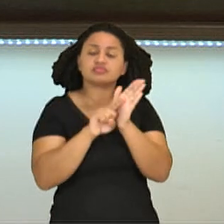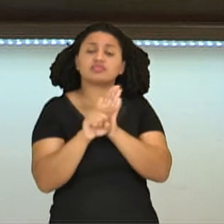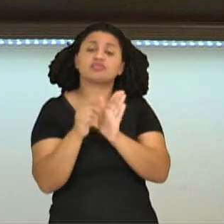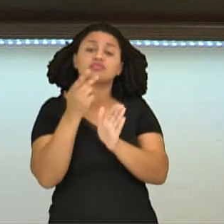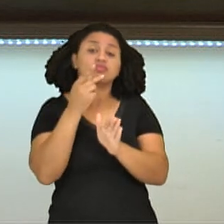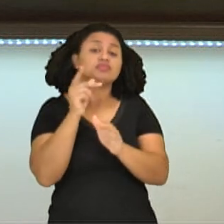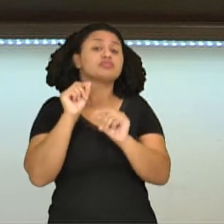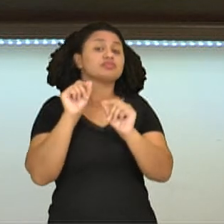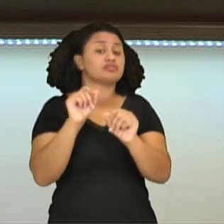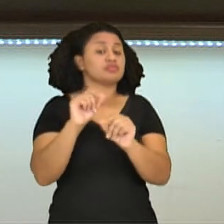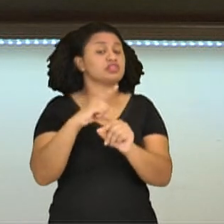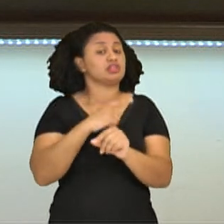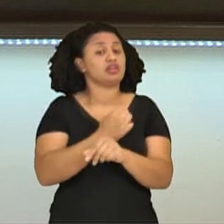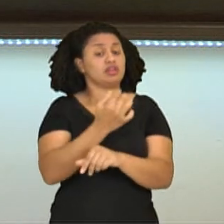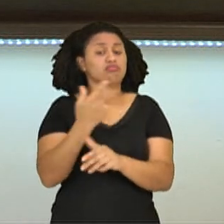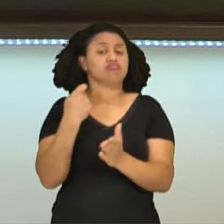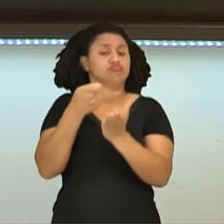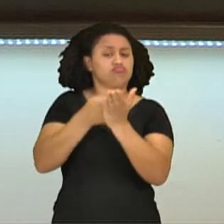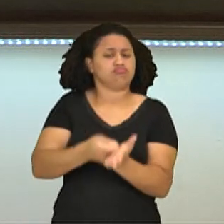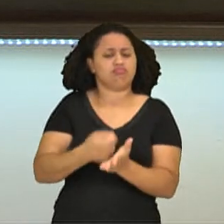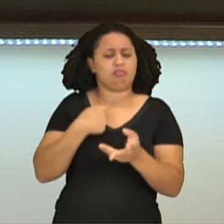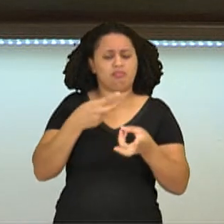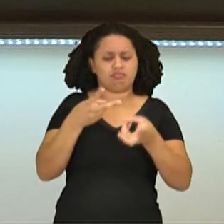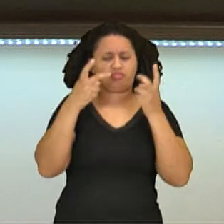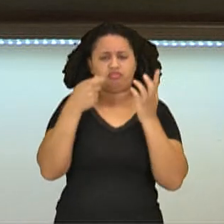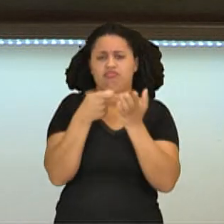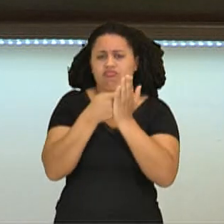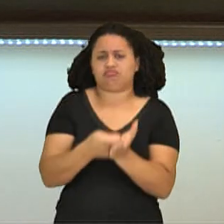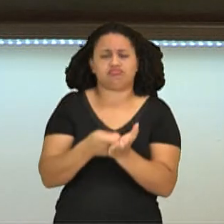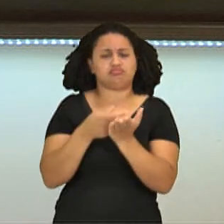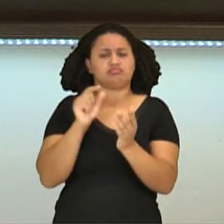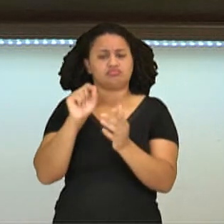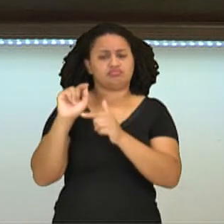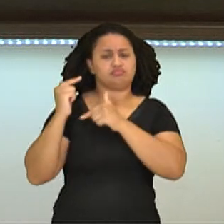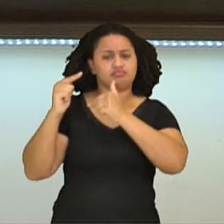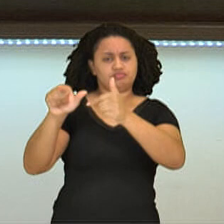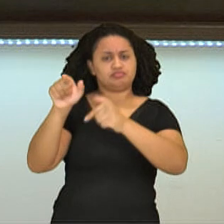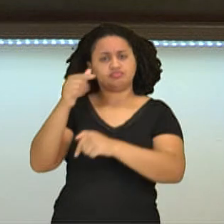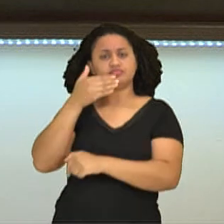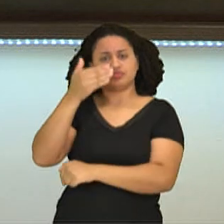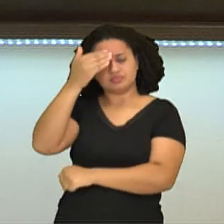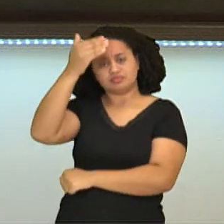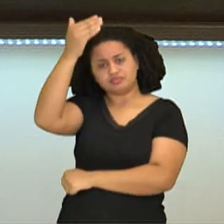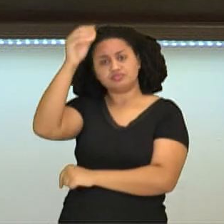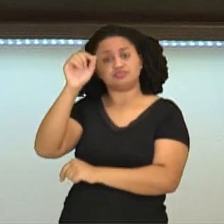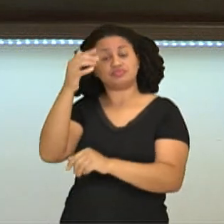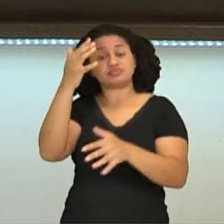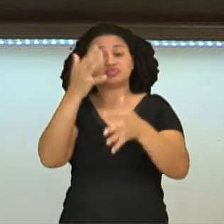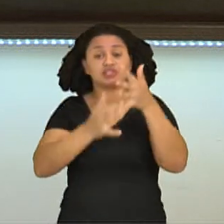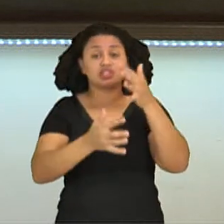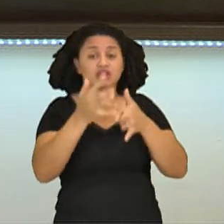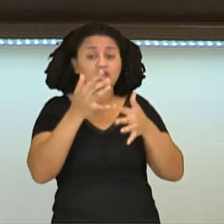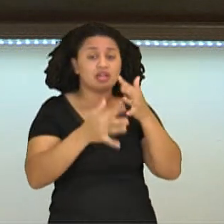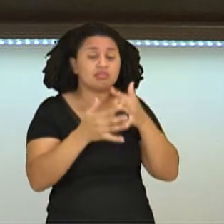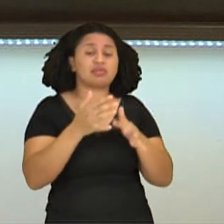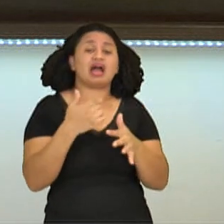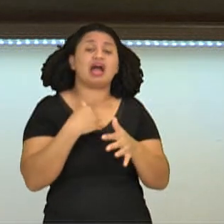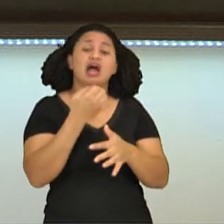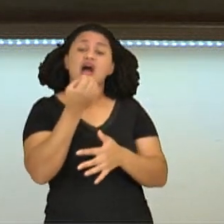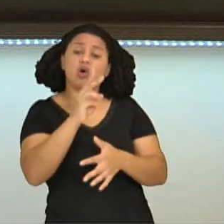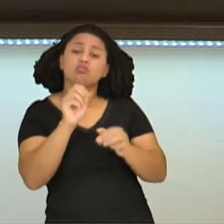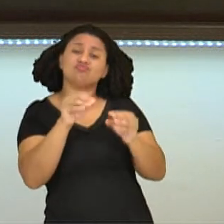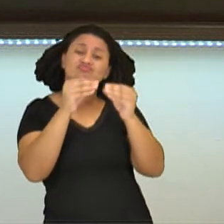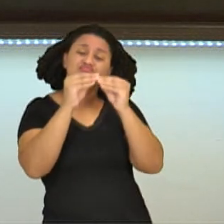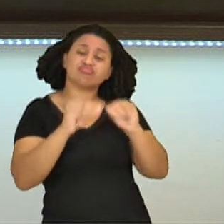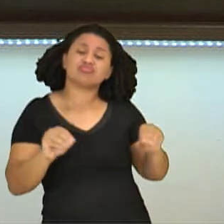infelizmente, alguns radicais, uma visão radical, mais conservadora islâmica, atrapalha ou prejudicou